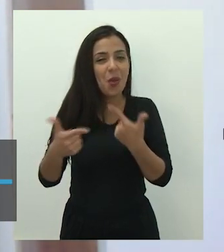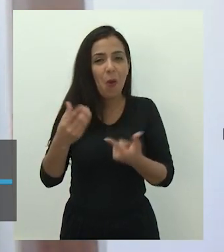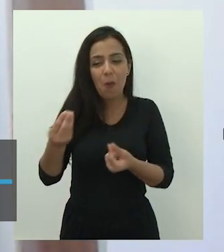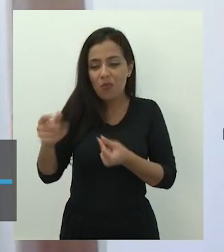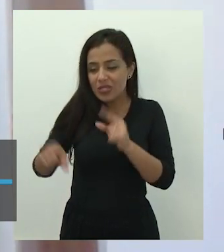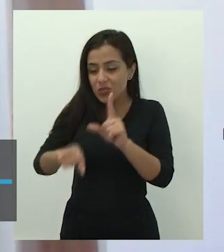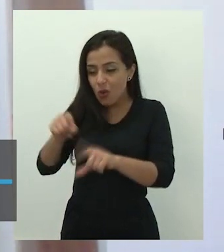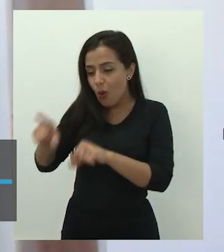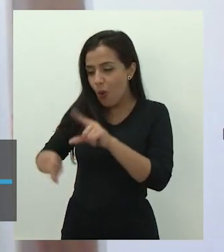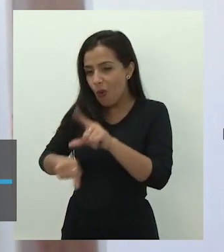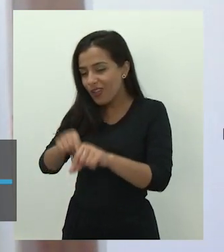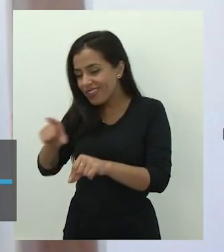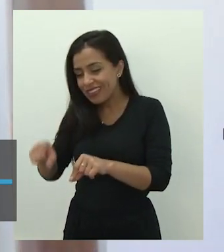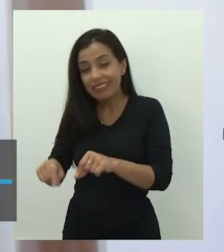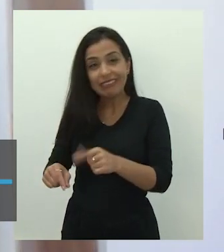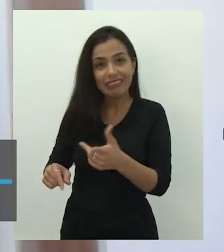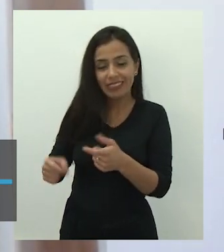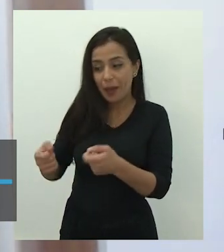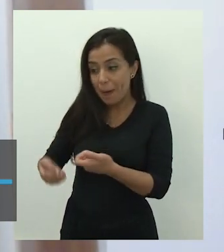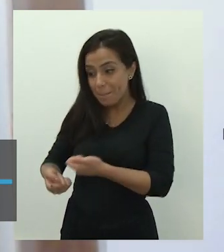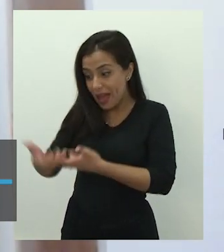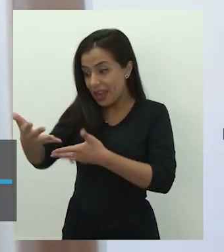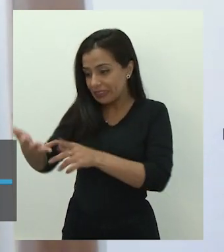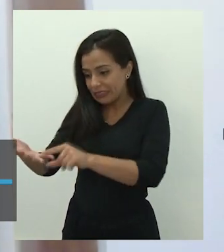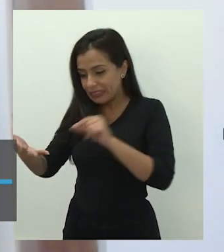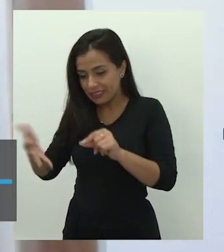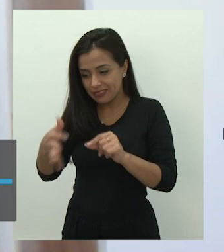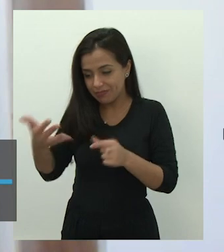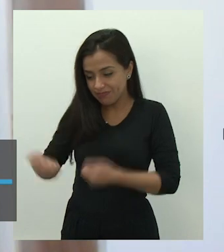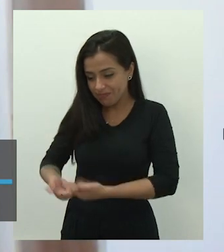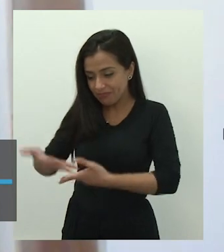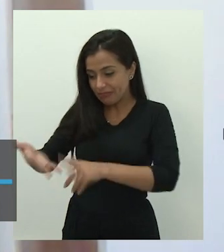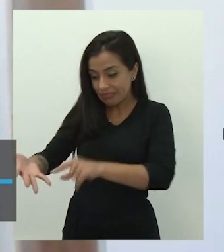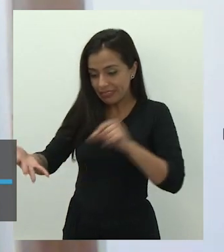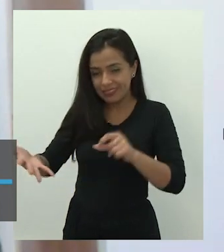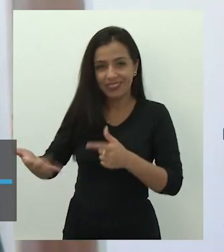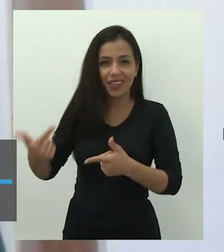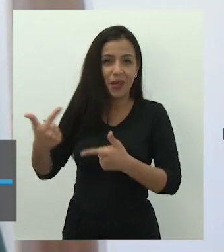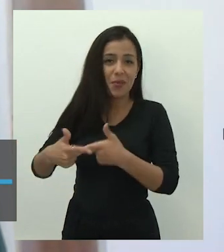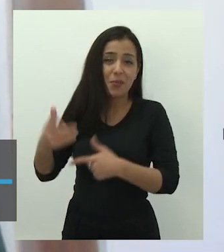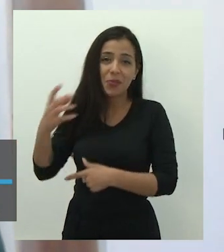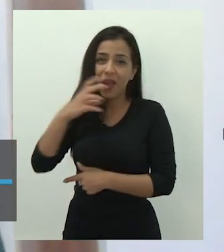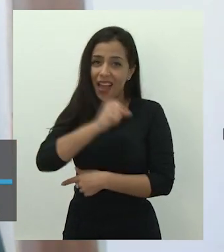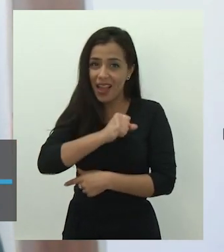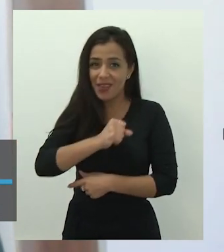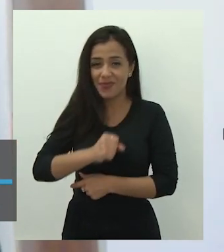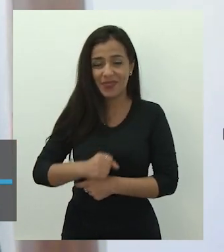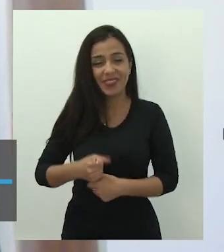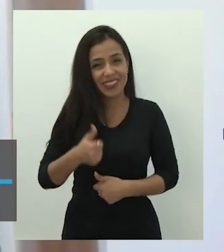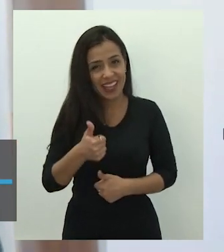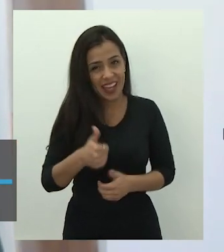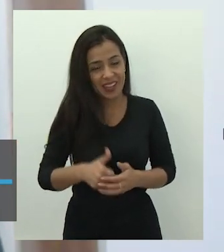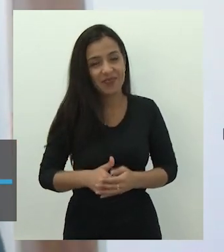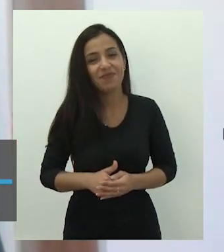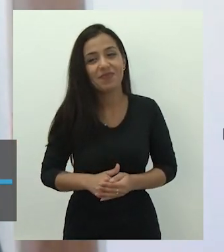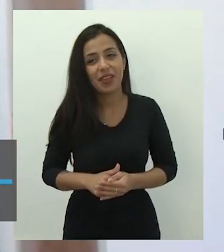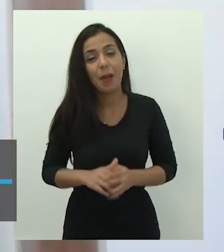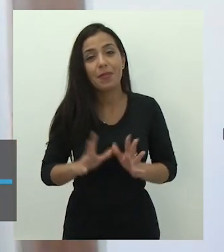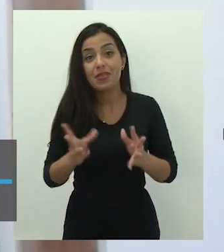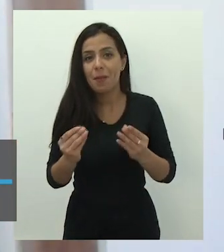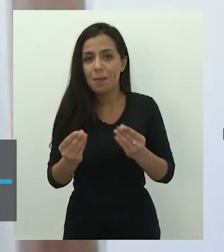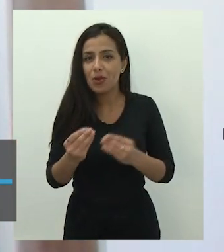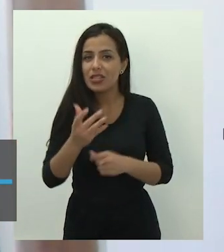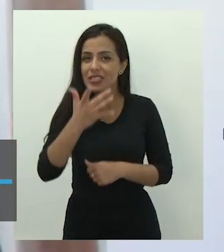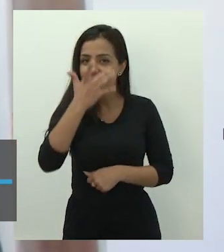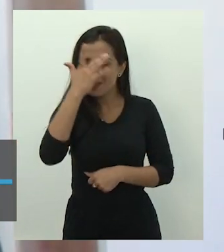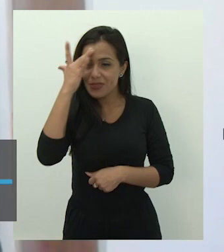gente vai pegando o que aparece aqui, né? A gente não tem como ficar selecionando, não, tá? São muitas pessoas. No momento, a